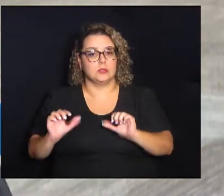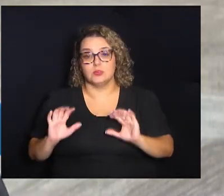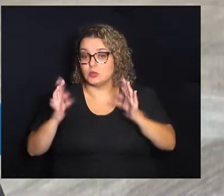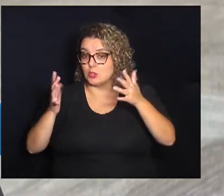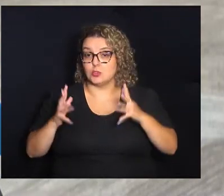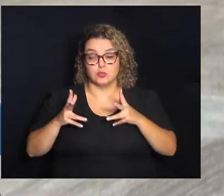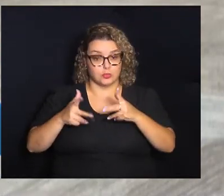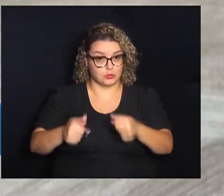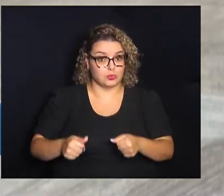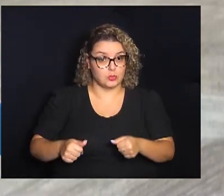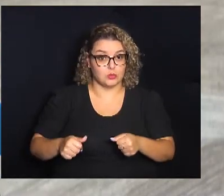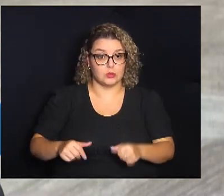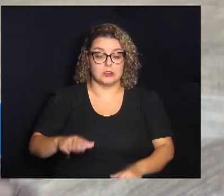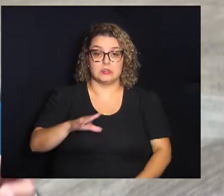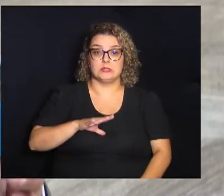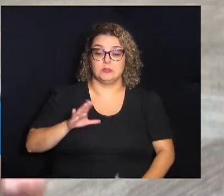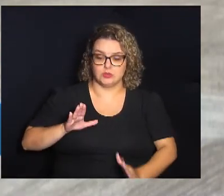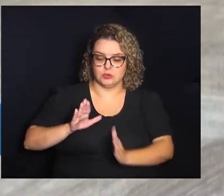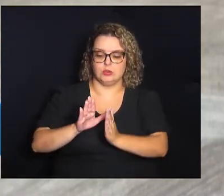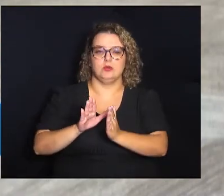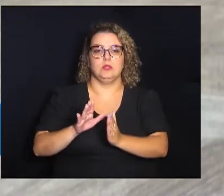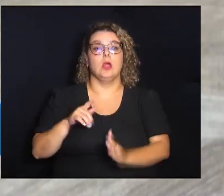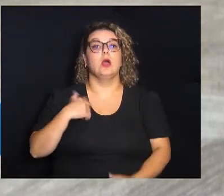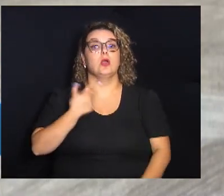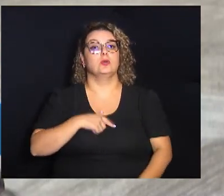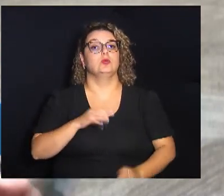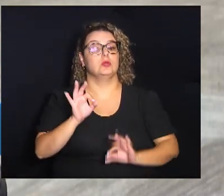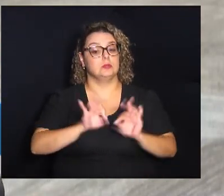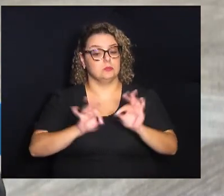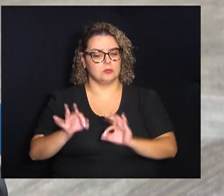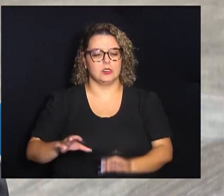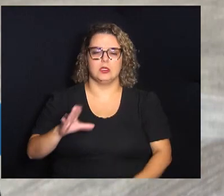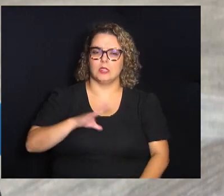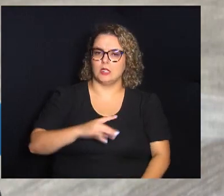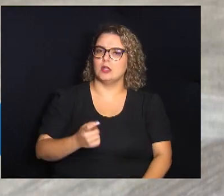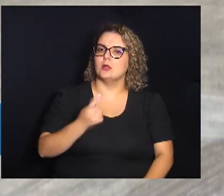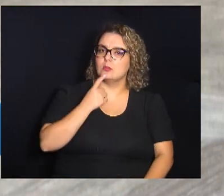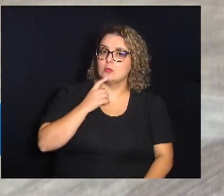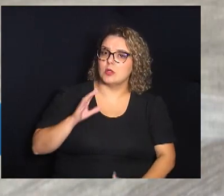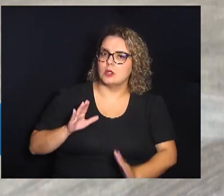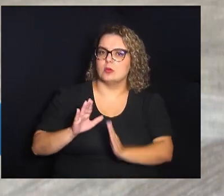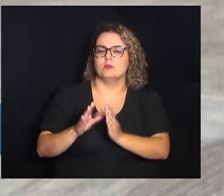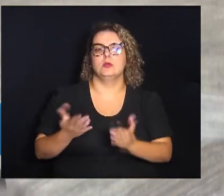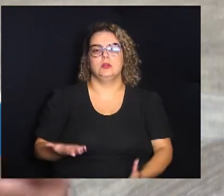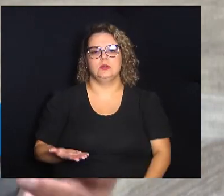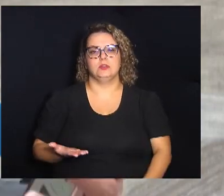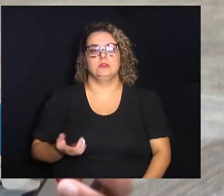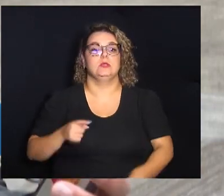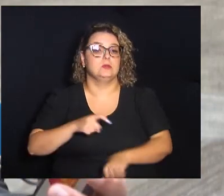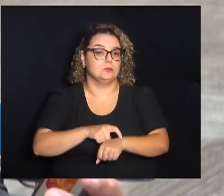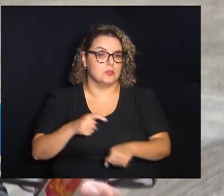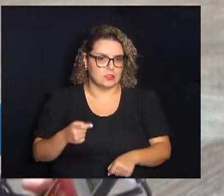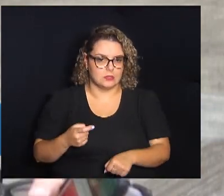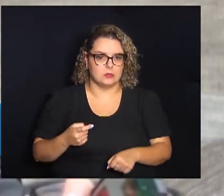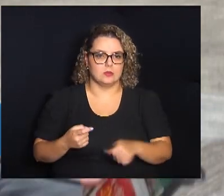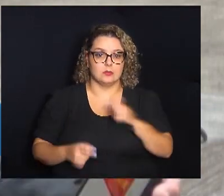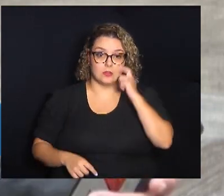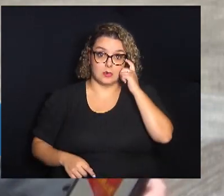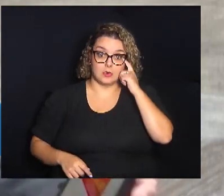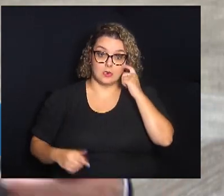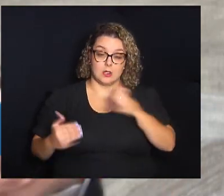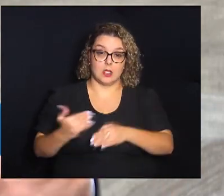cidades estão enfrentando, e nós precisamos preparar Campinas para enfrentar essas situações. A construção dos